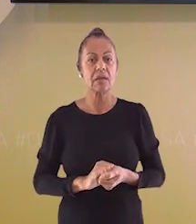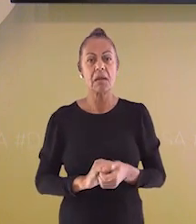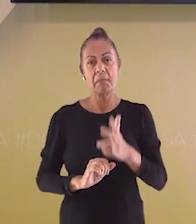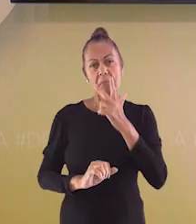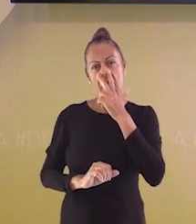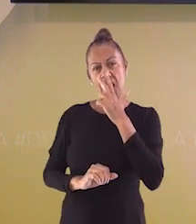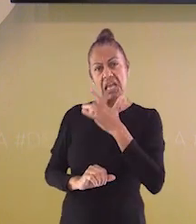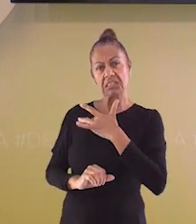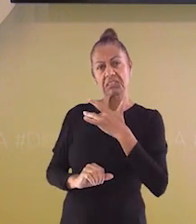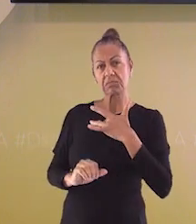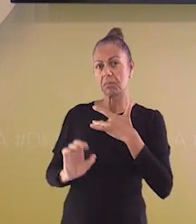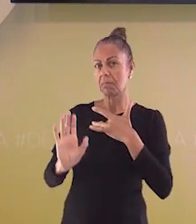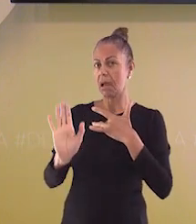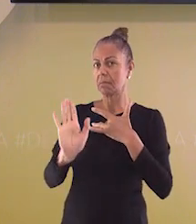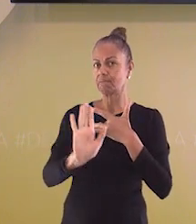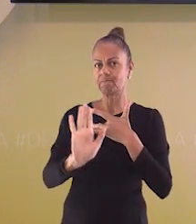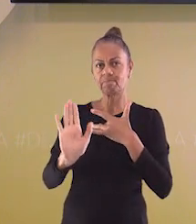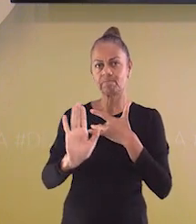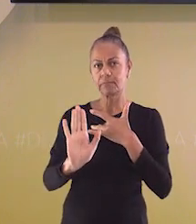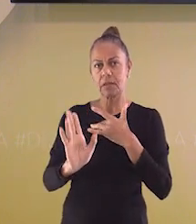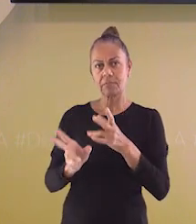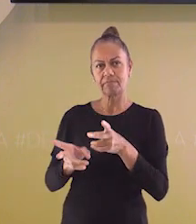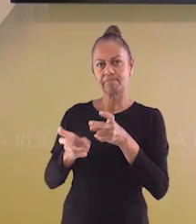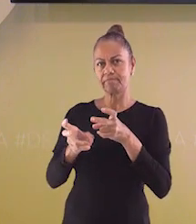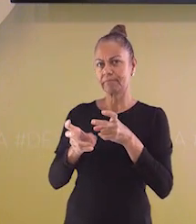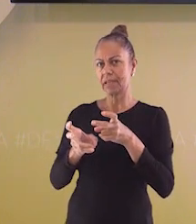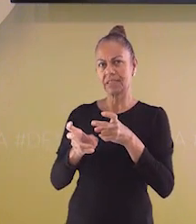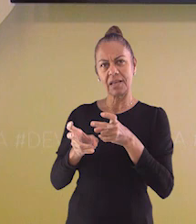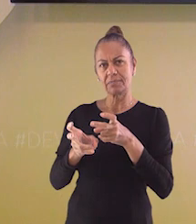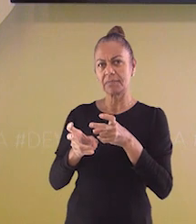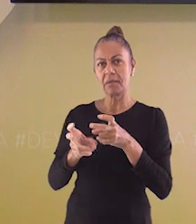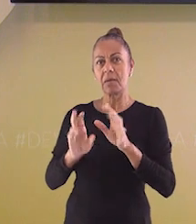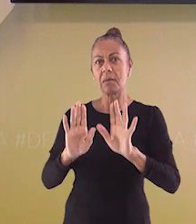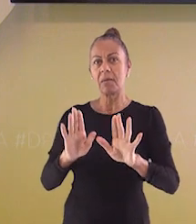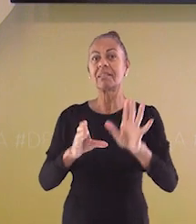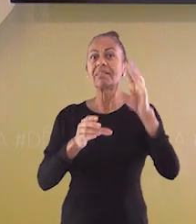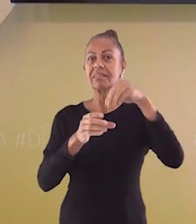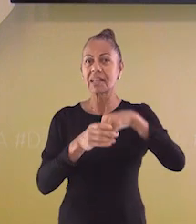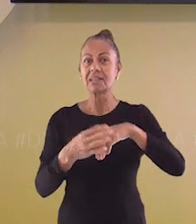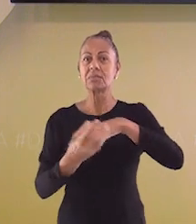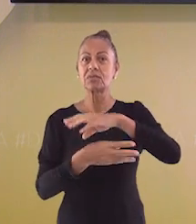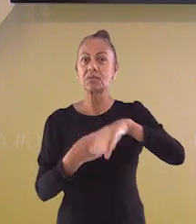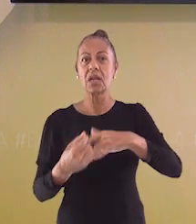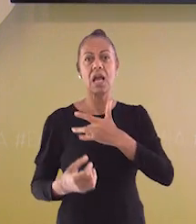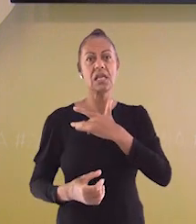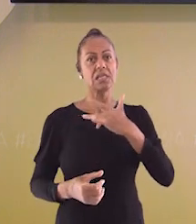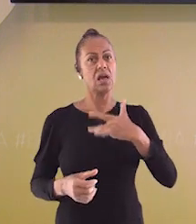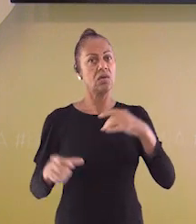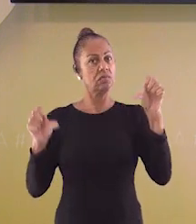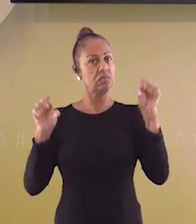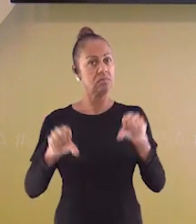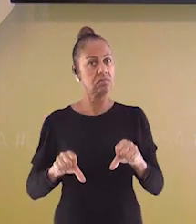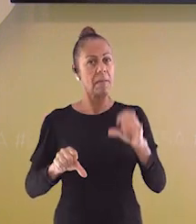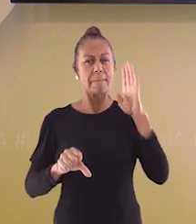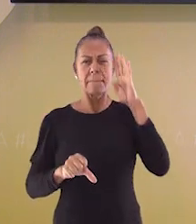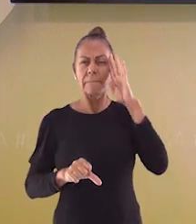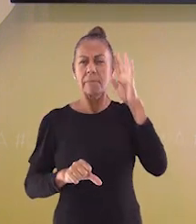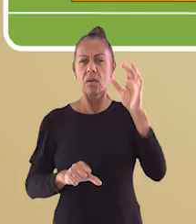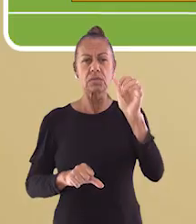parecer saudável, ela não está. Tem muitos produtos tóxicos ali que vão fazer mal à sua saúde, principalmente se você